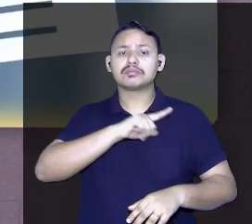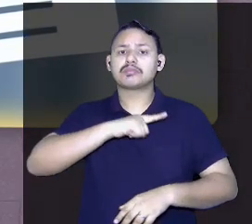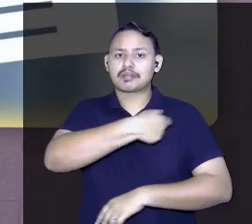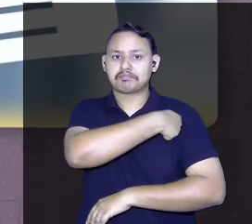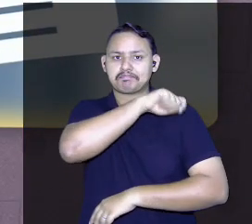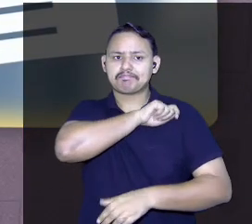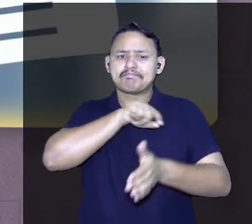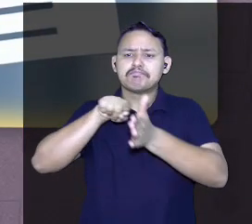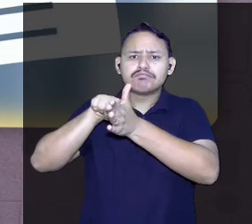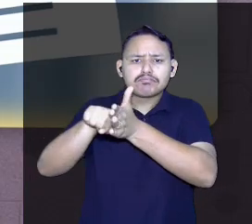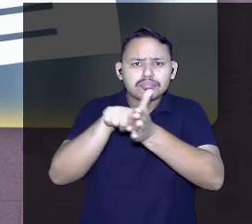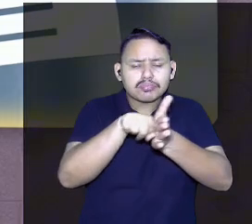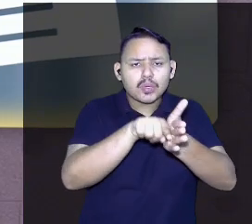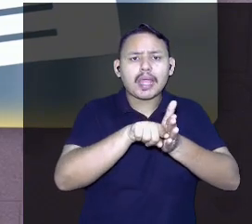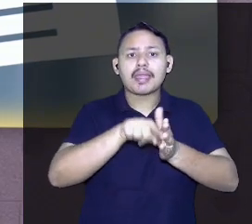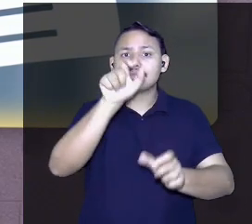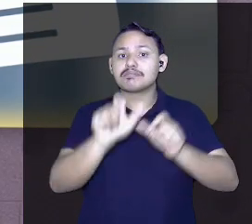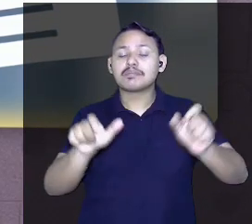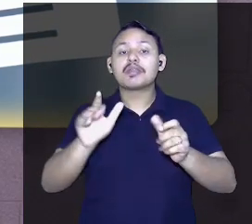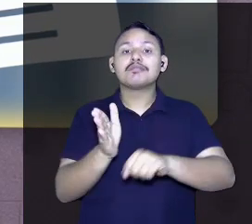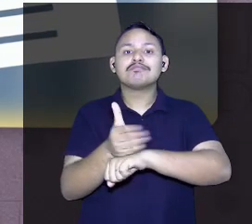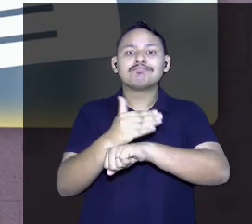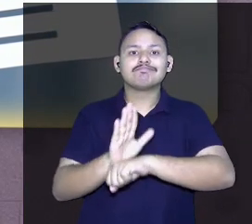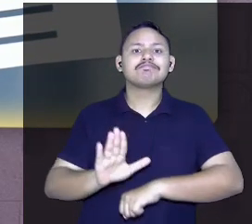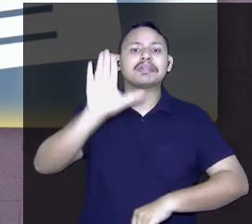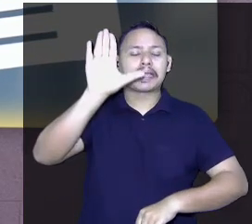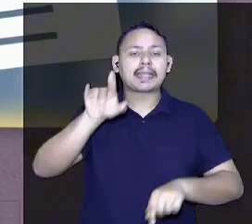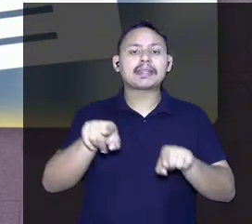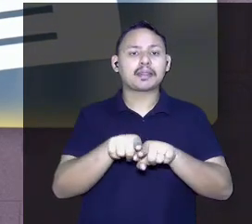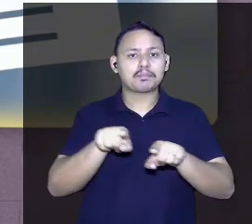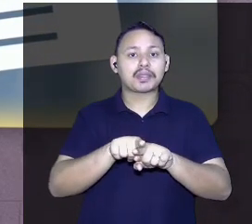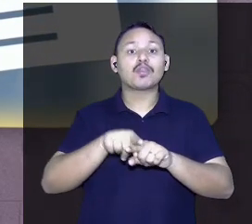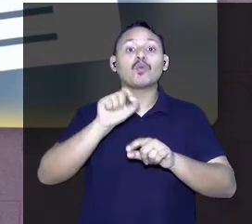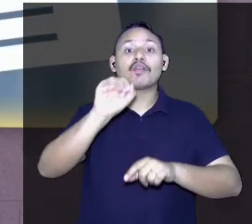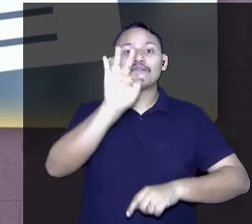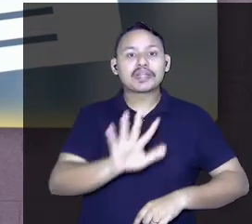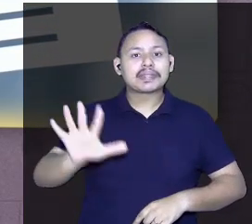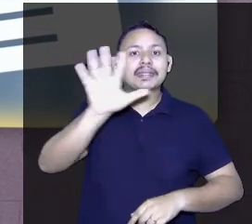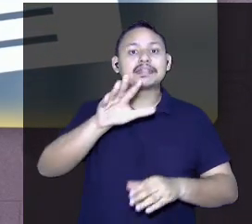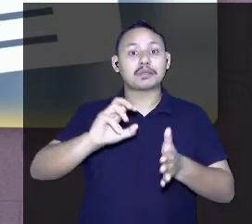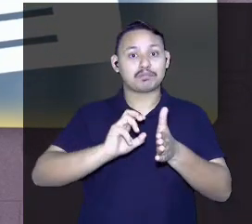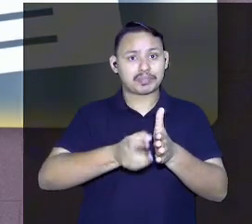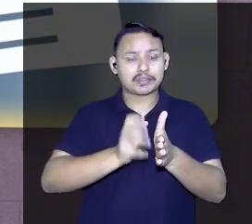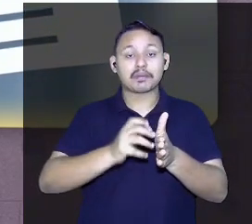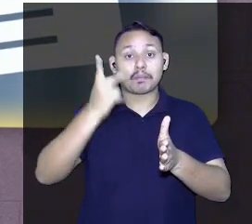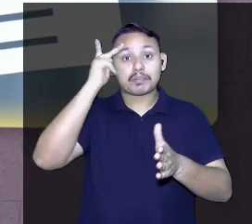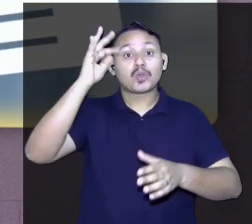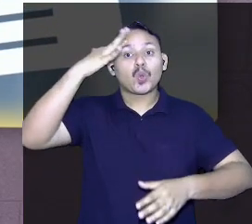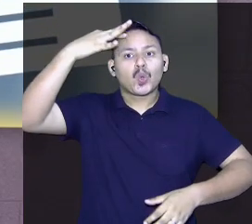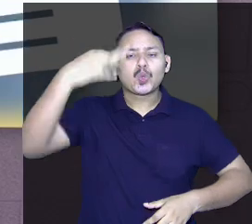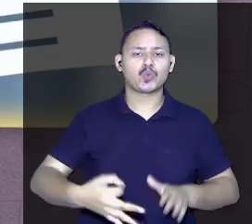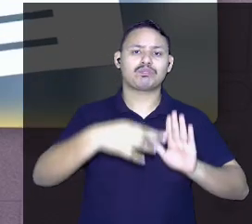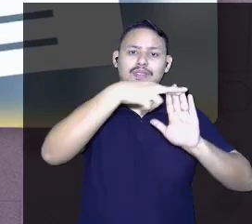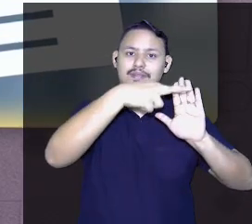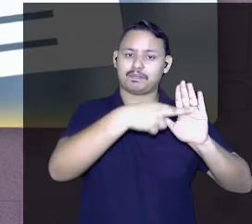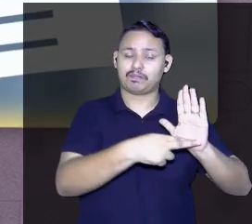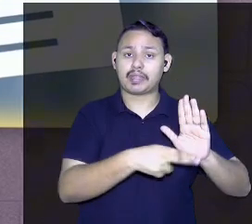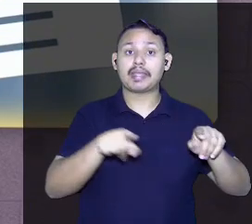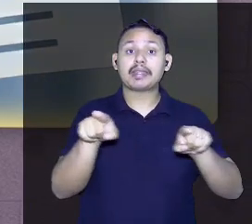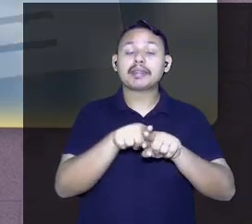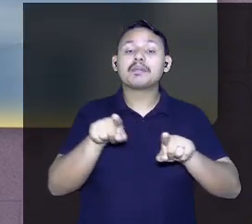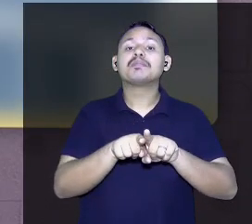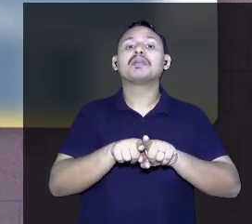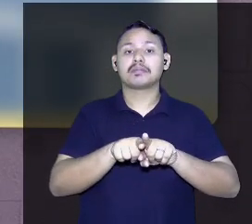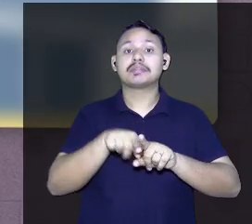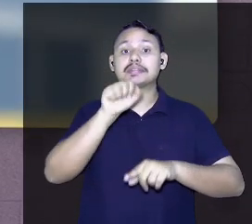Ministério Público atua fiscalizando as listas de candidaturas de partidos e de federações partidárias para que eles cumpram essa regra.